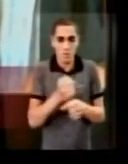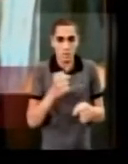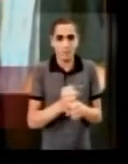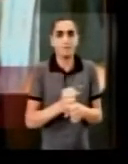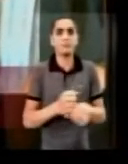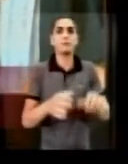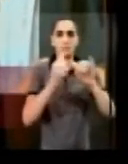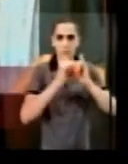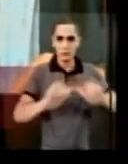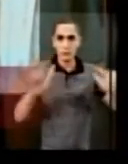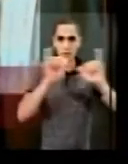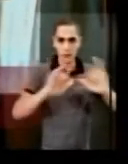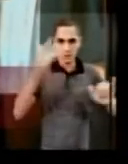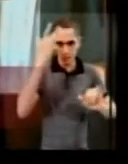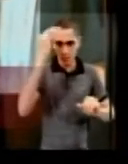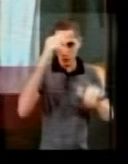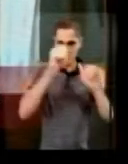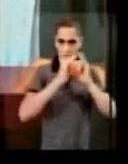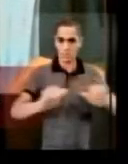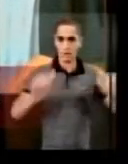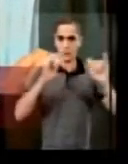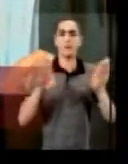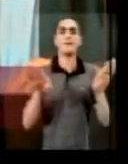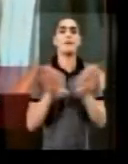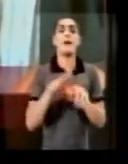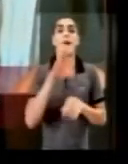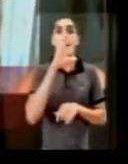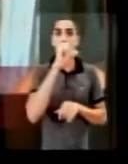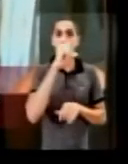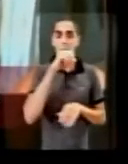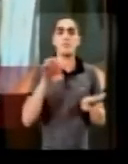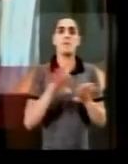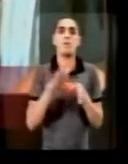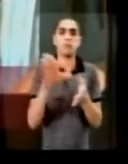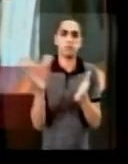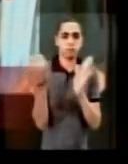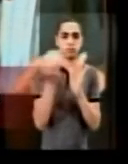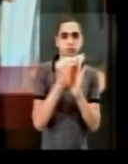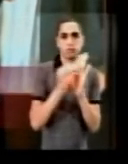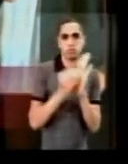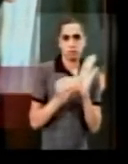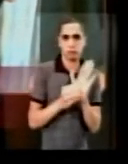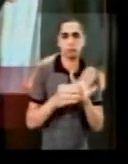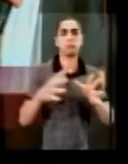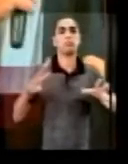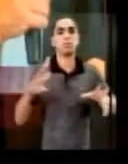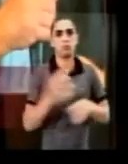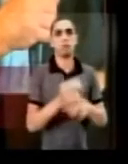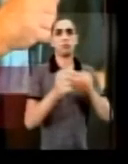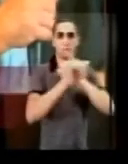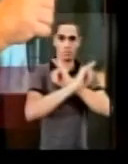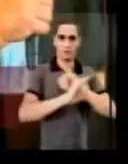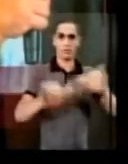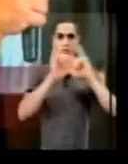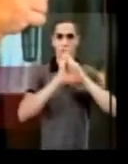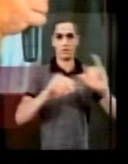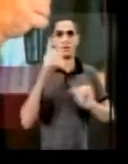noticiaremos amanhã, e o sábado, que noticiaremos no domingo. Então, é fundamental que